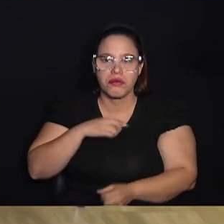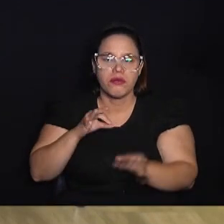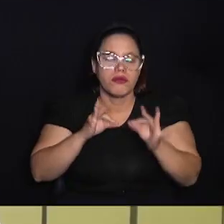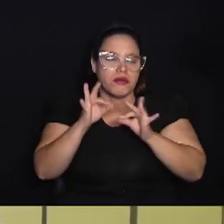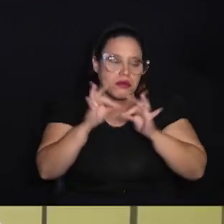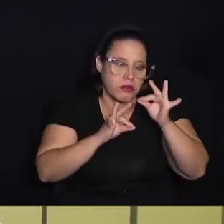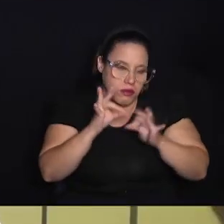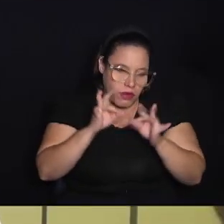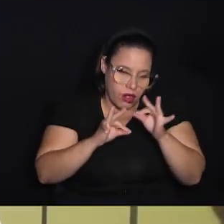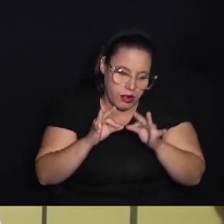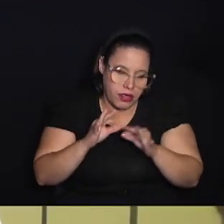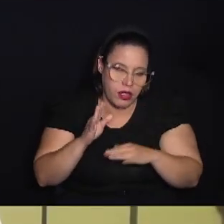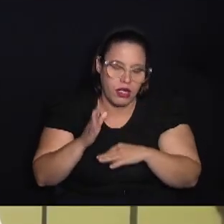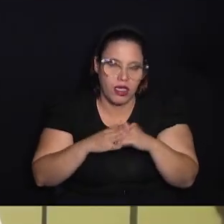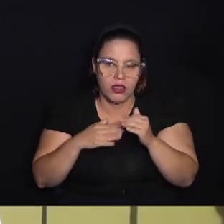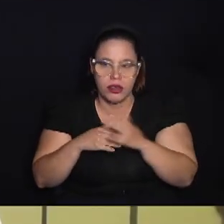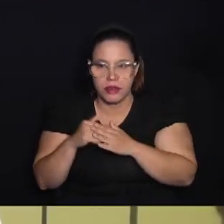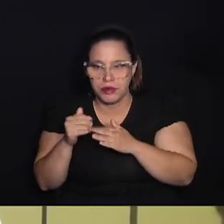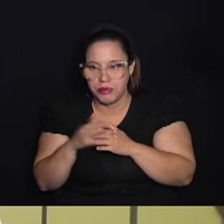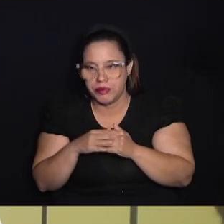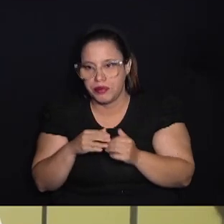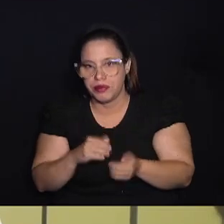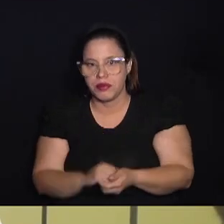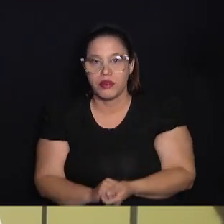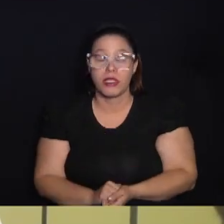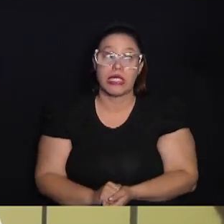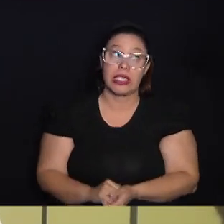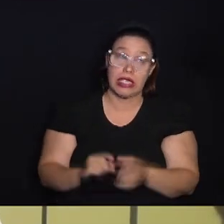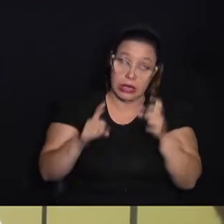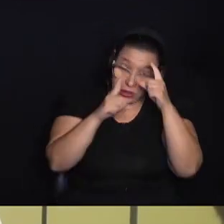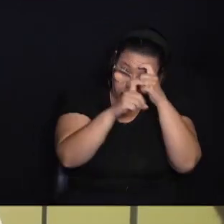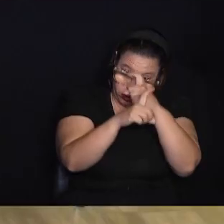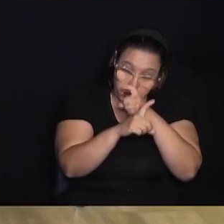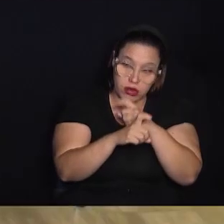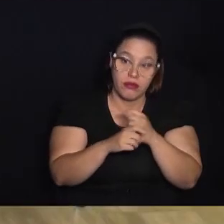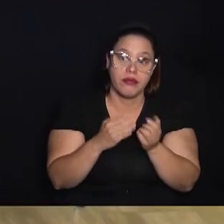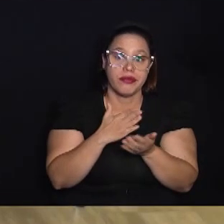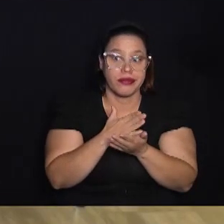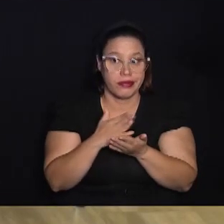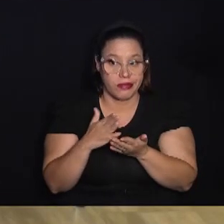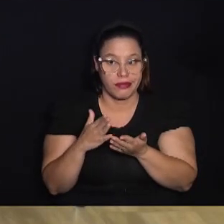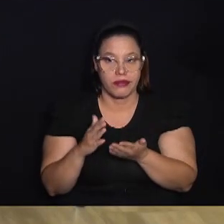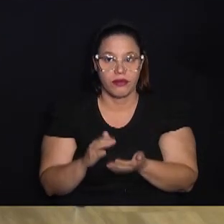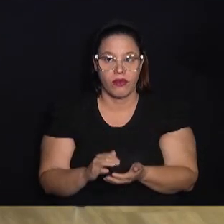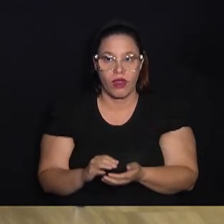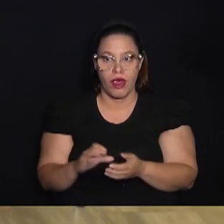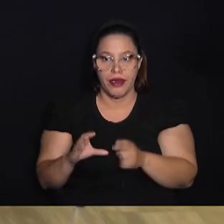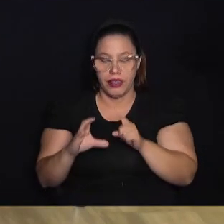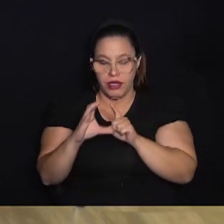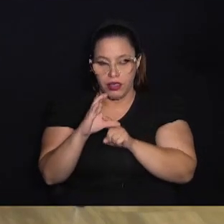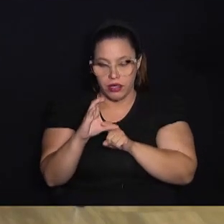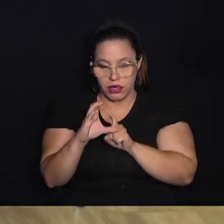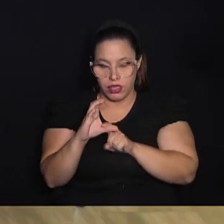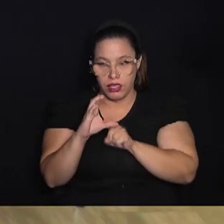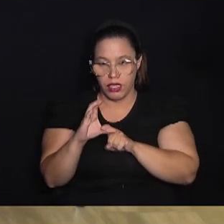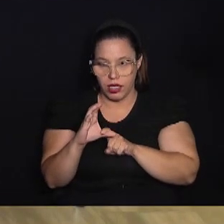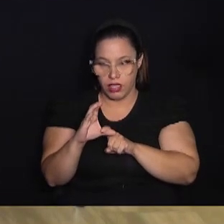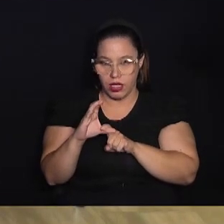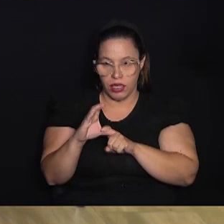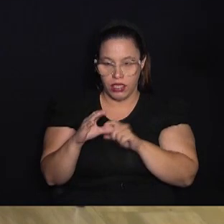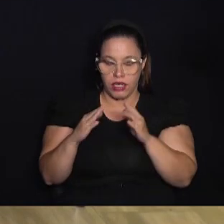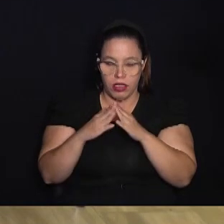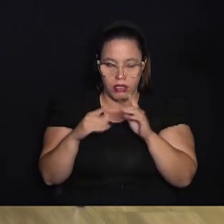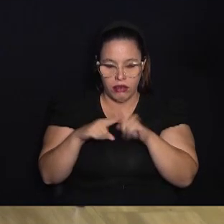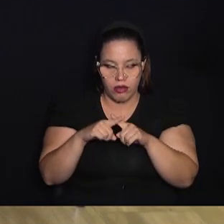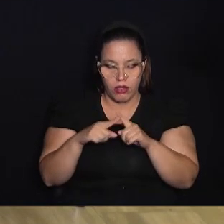manter preservado é muito difícil é complicado o negócio né para manter tudo isso a Catedral não tem 250 anos né Essa é